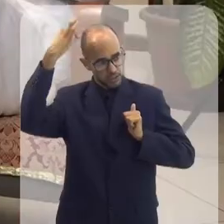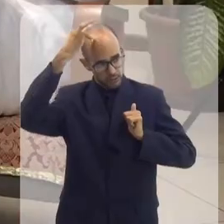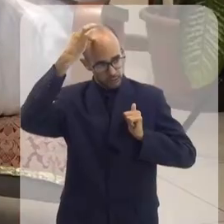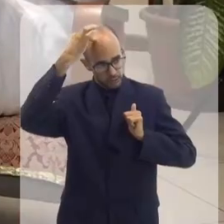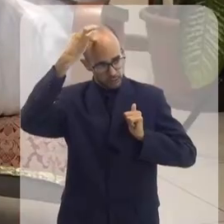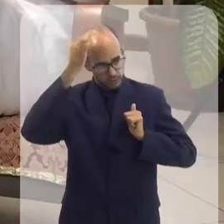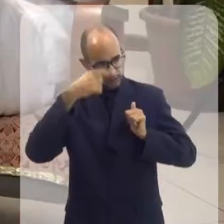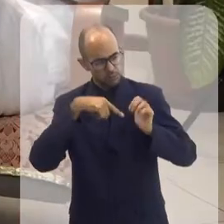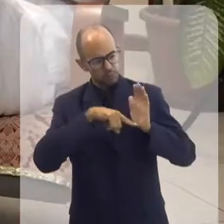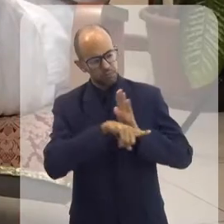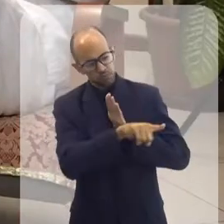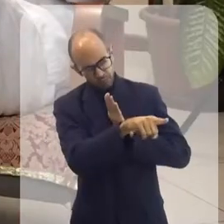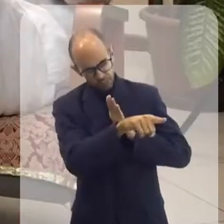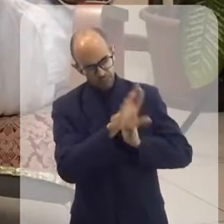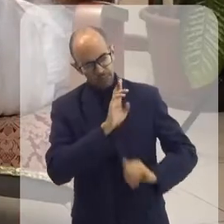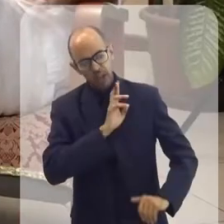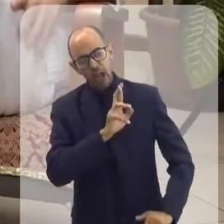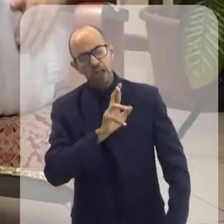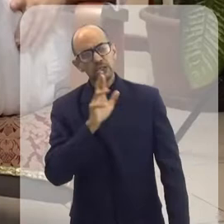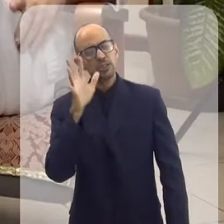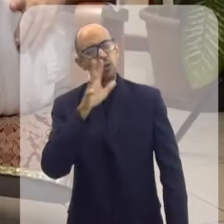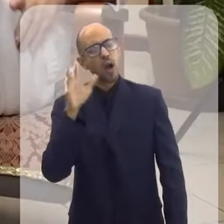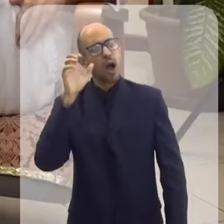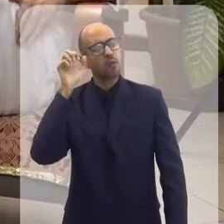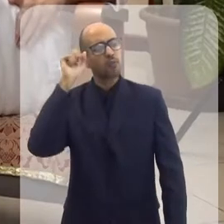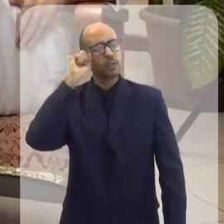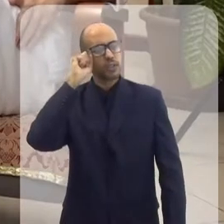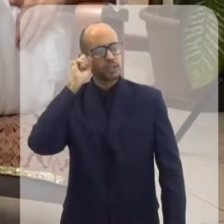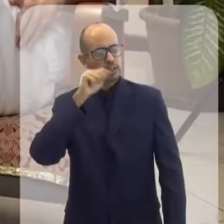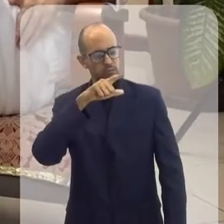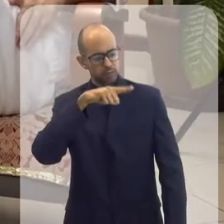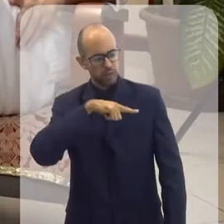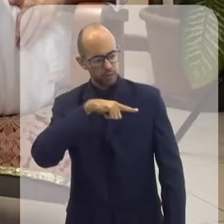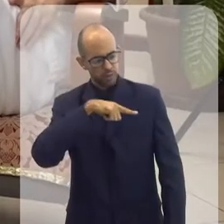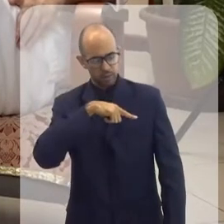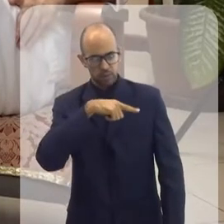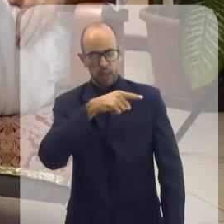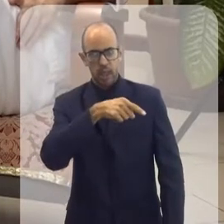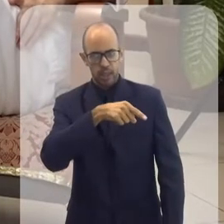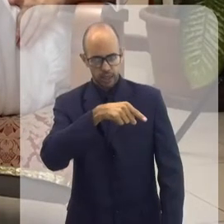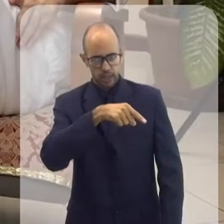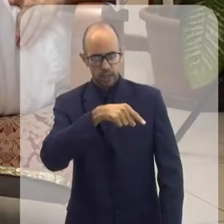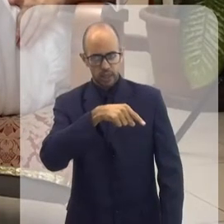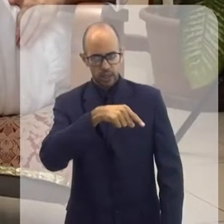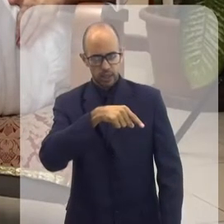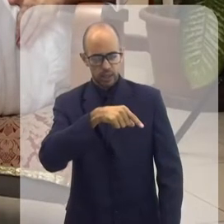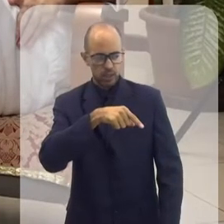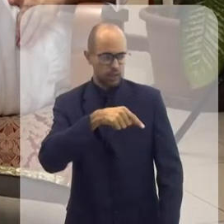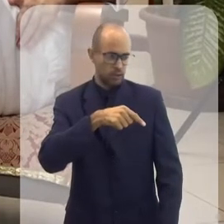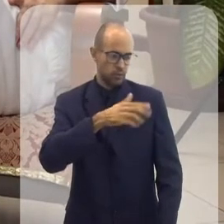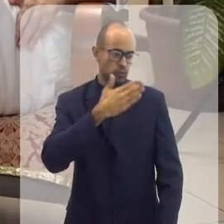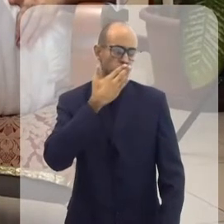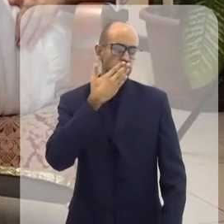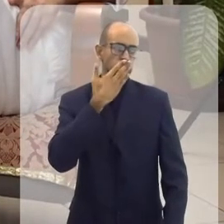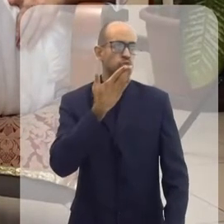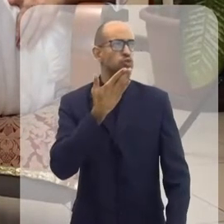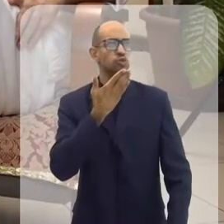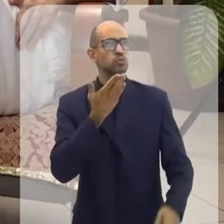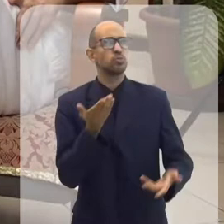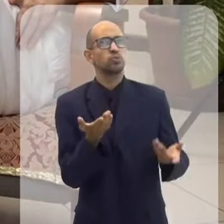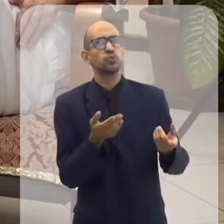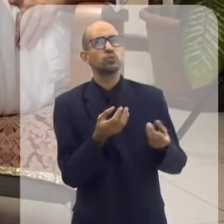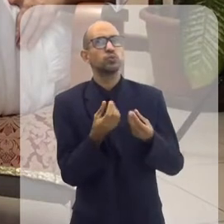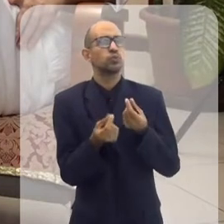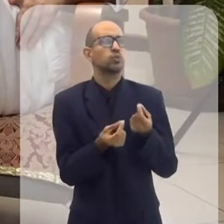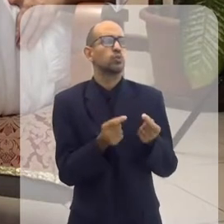santa os dentes e matrizes africanas vocês tem algum tipo de vocês tem algum tipo